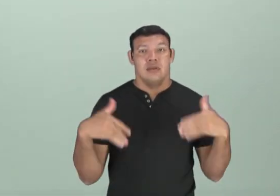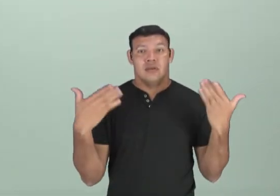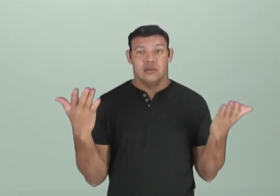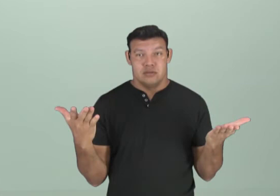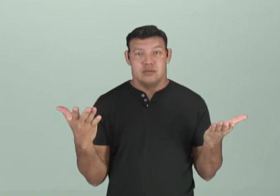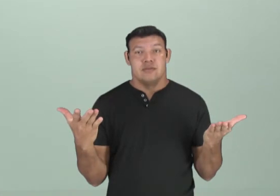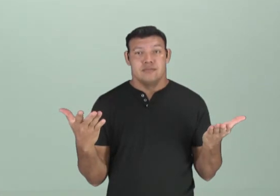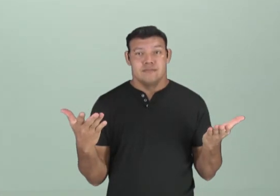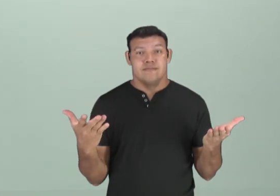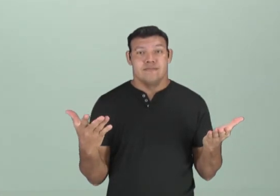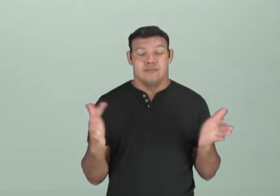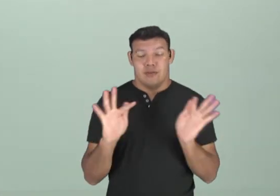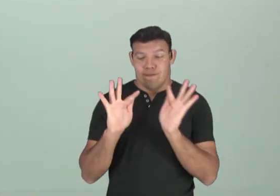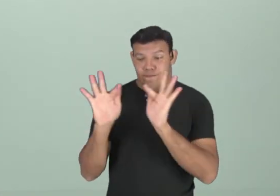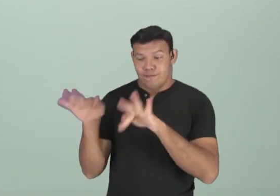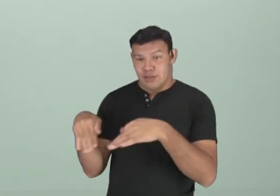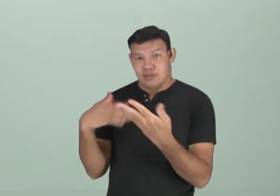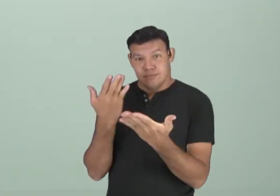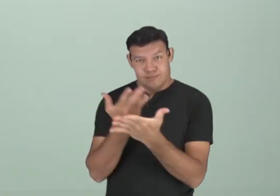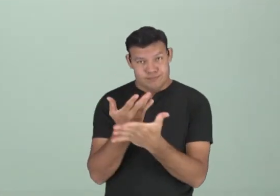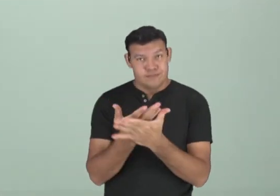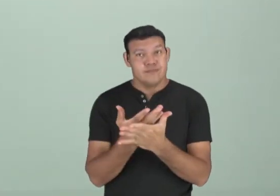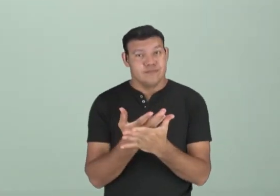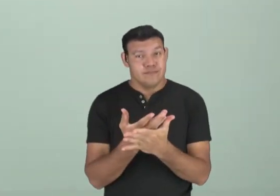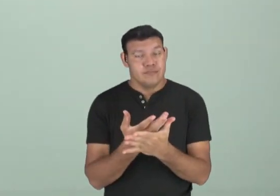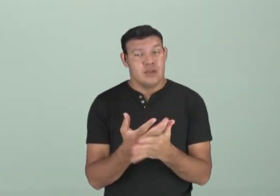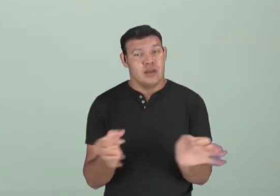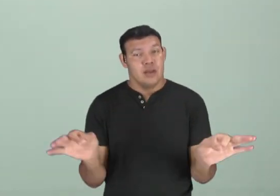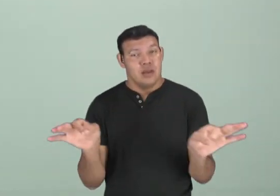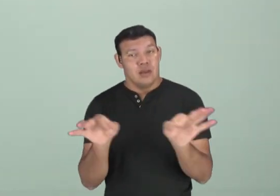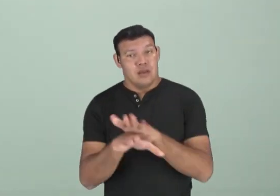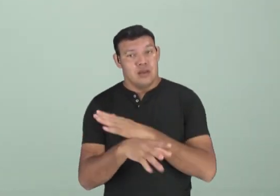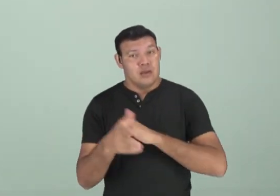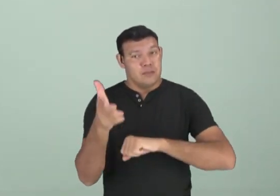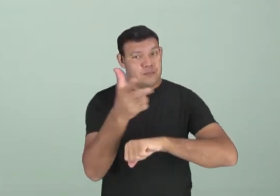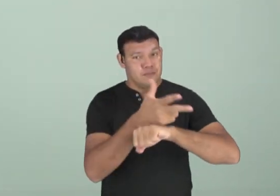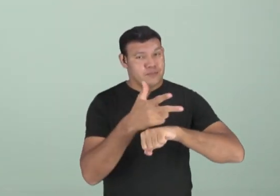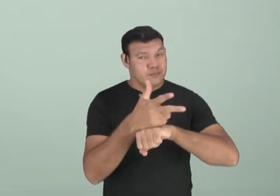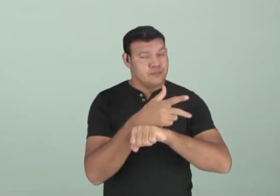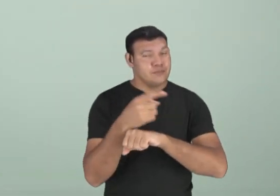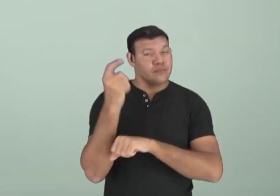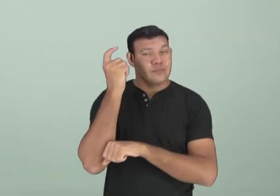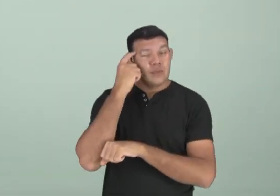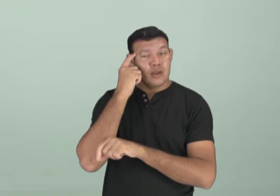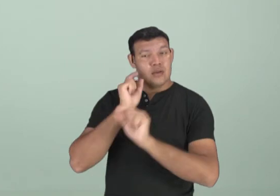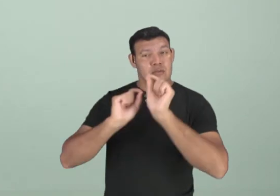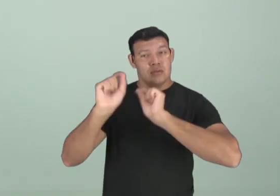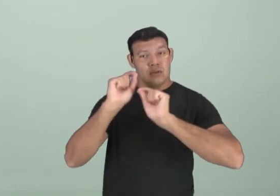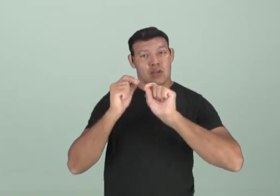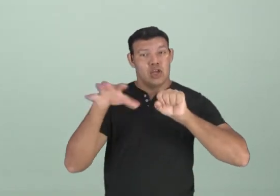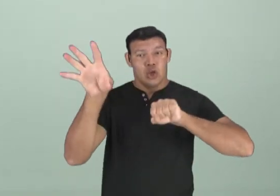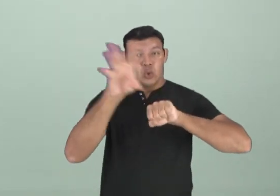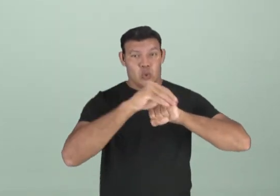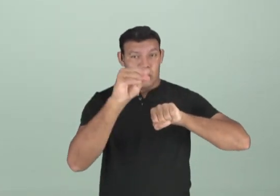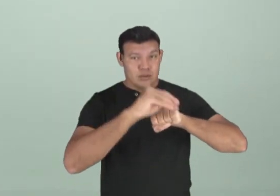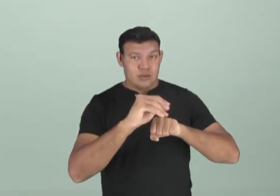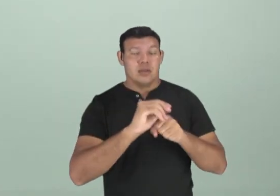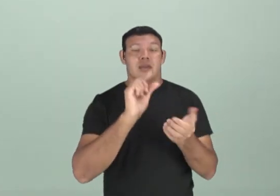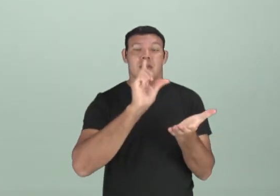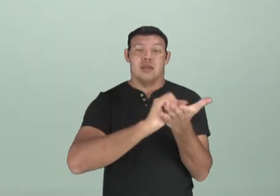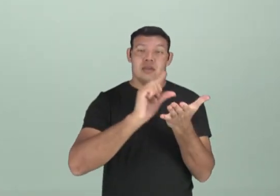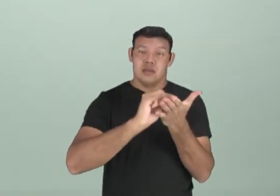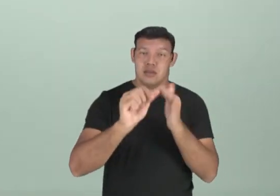Então, nós vamos finalizar por aqui. Nós terminamos o nosso vídeo pensando o quê? Aprendemos hoje o artigo de